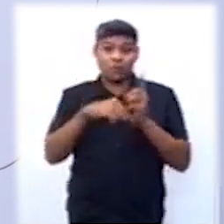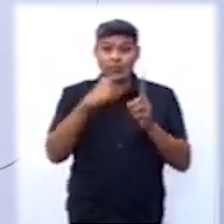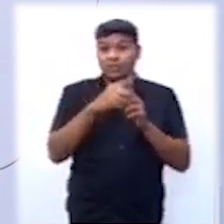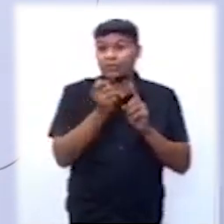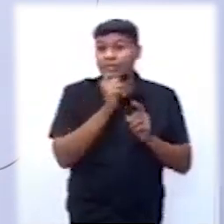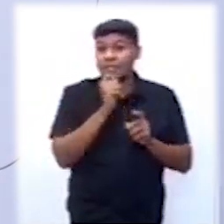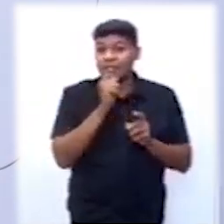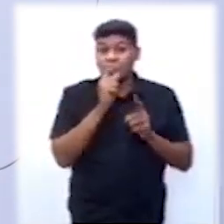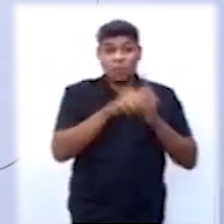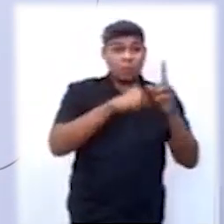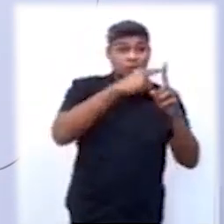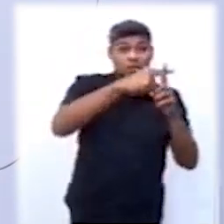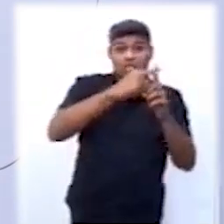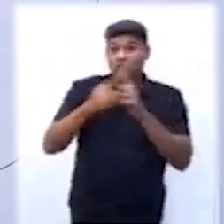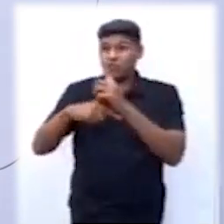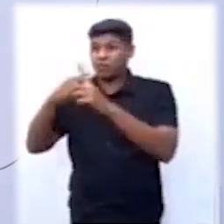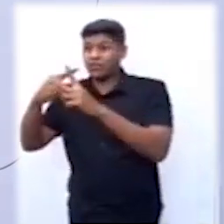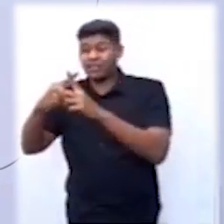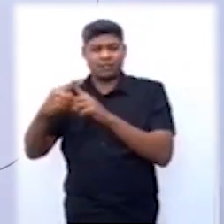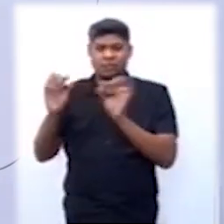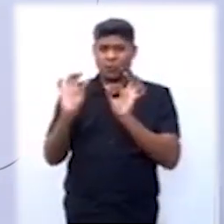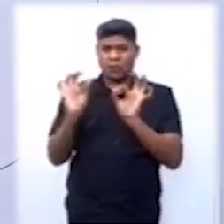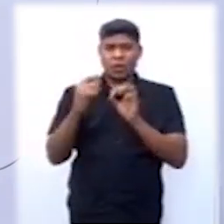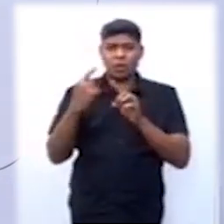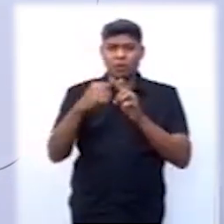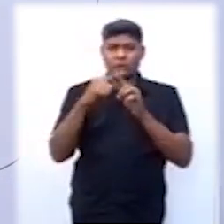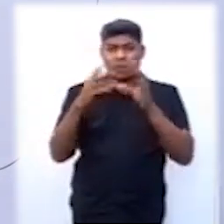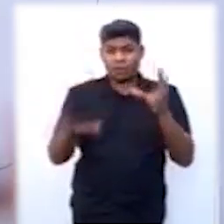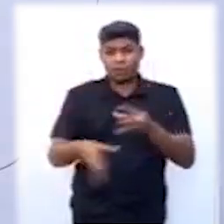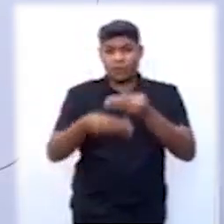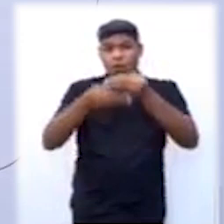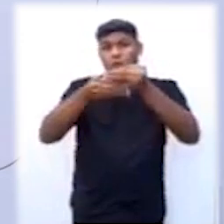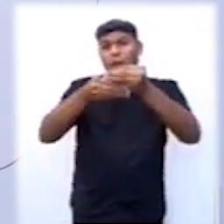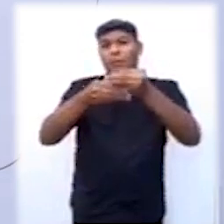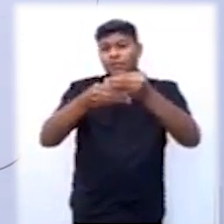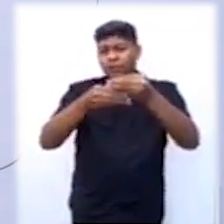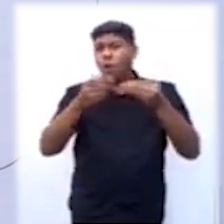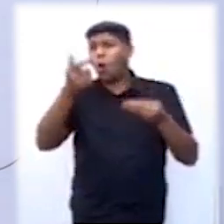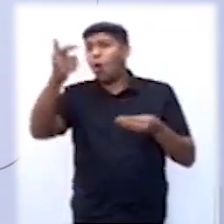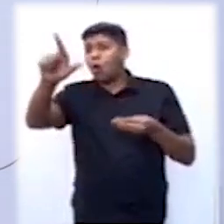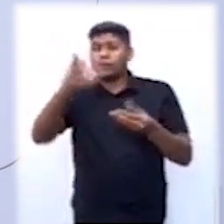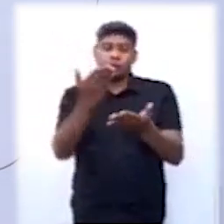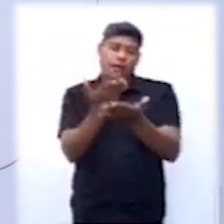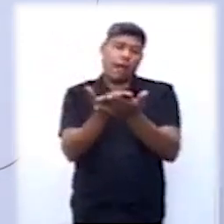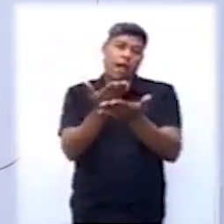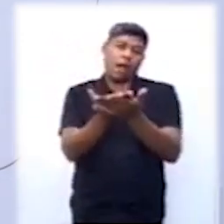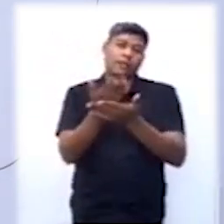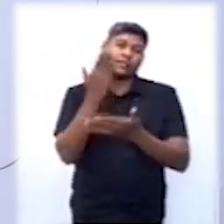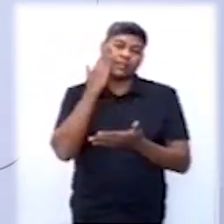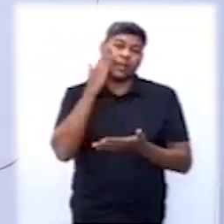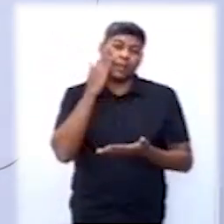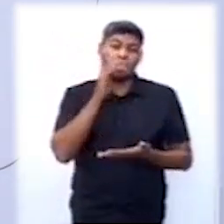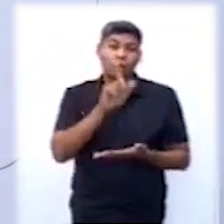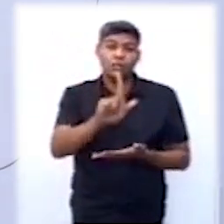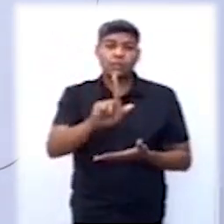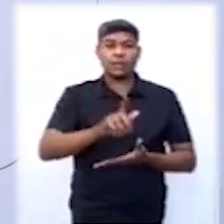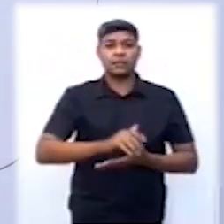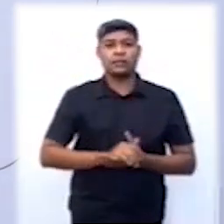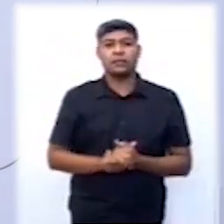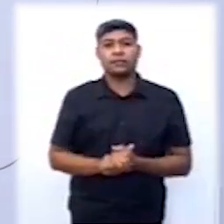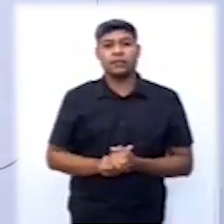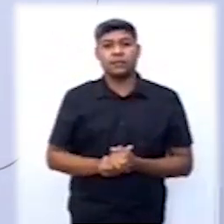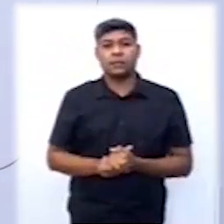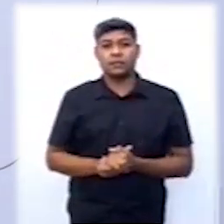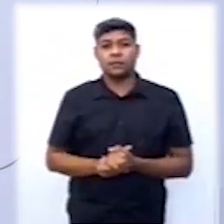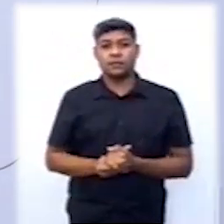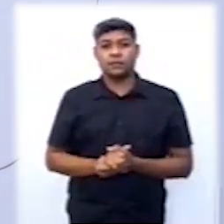para positivo diretamente, porque tem que ser complementaridade, que isso já é outra aula, tá? Mas ele consegue...